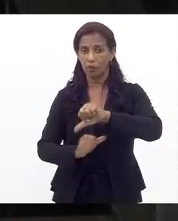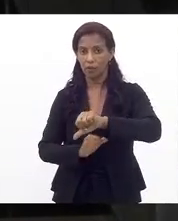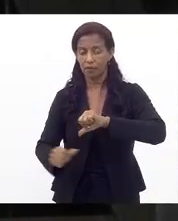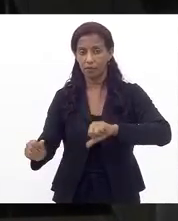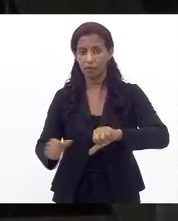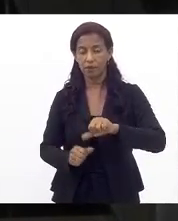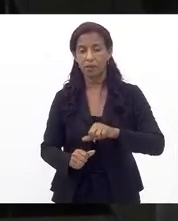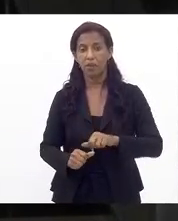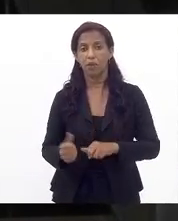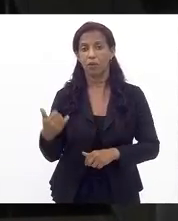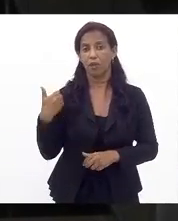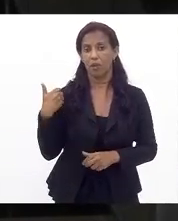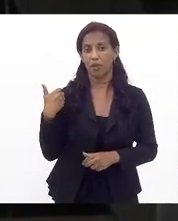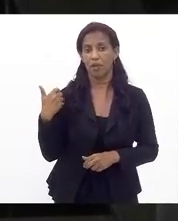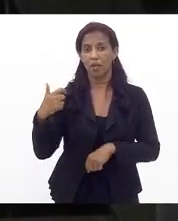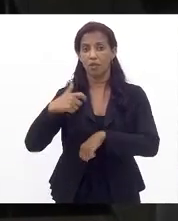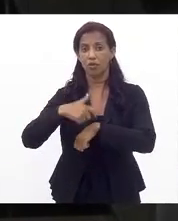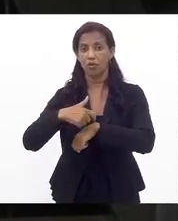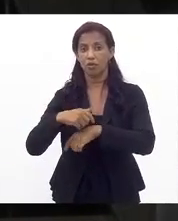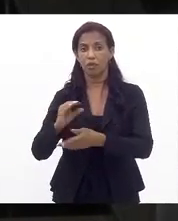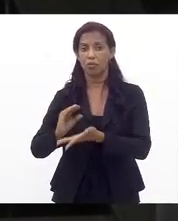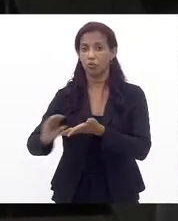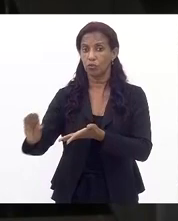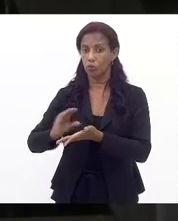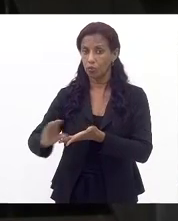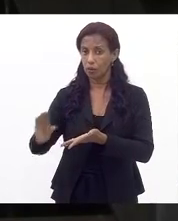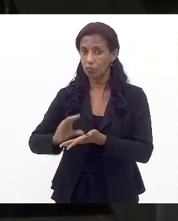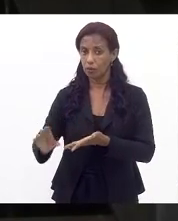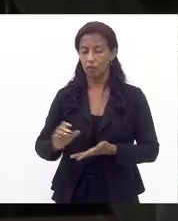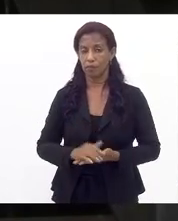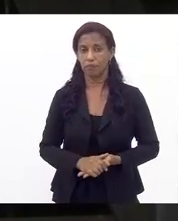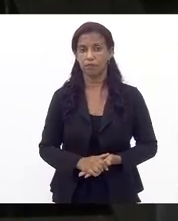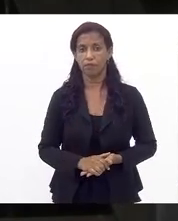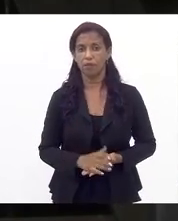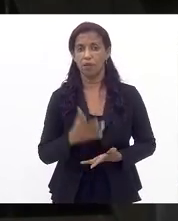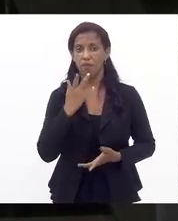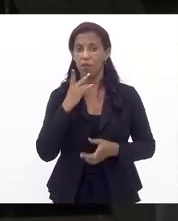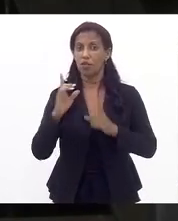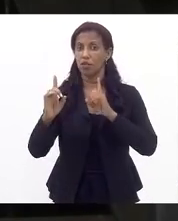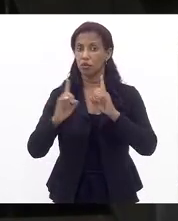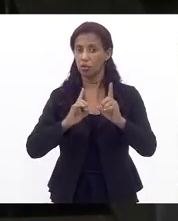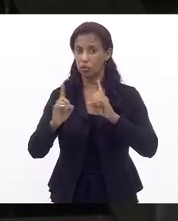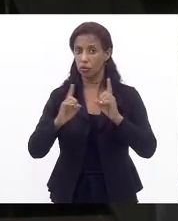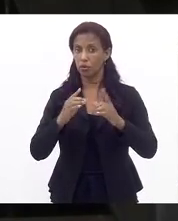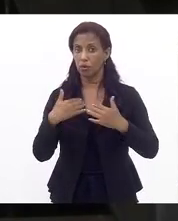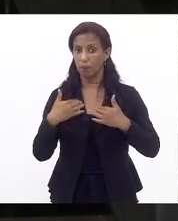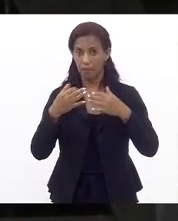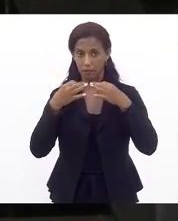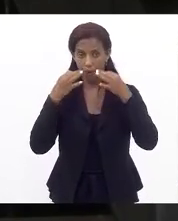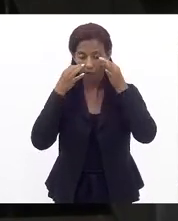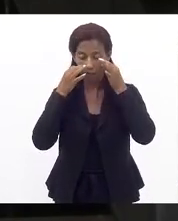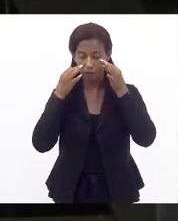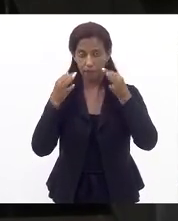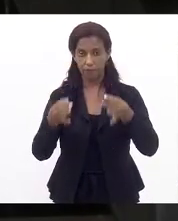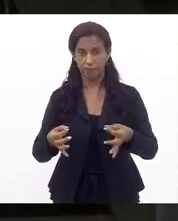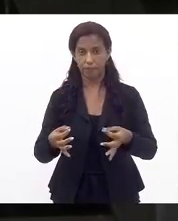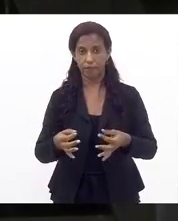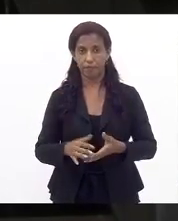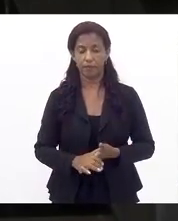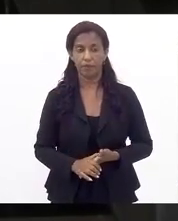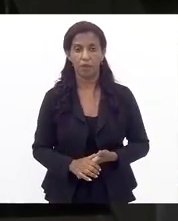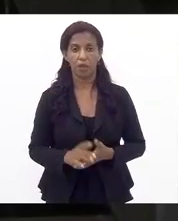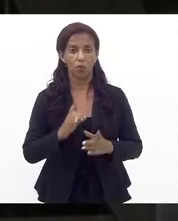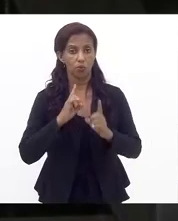combo idade e tempo de contribuição Então queria fazer esse essa discussão para tentar limpar a área do meu ponto de vista né são